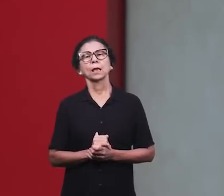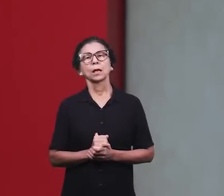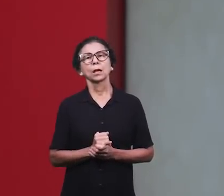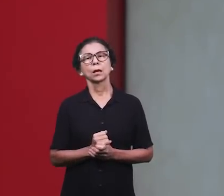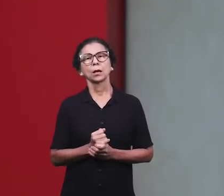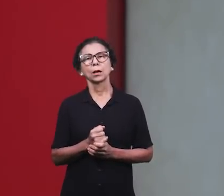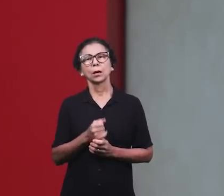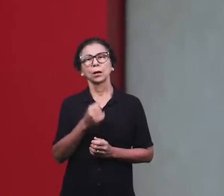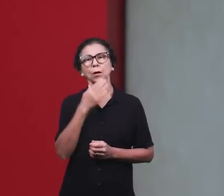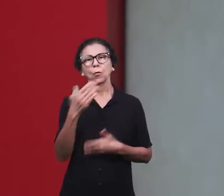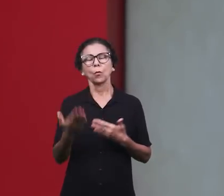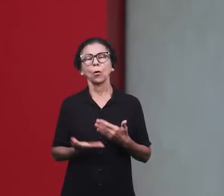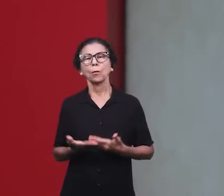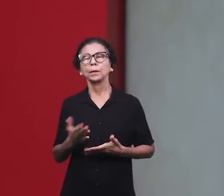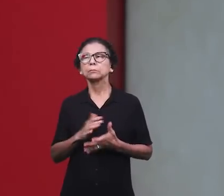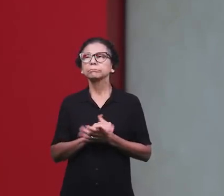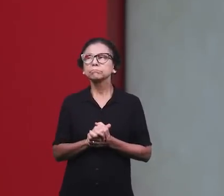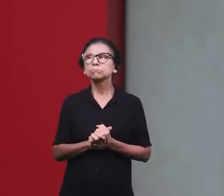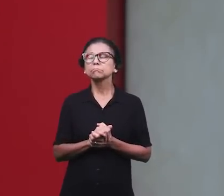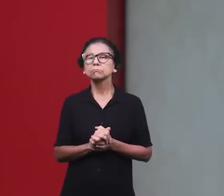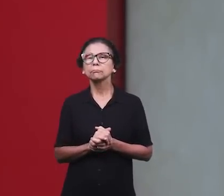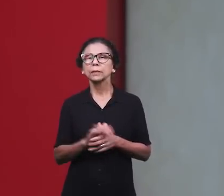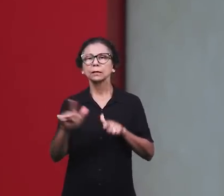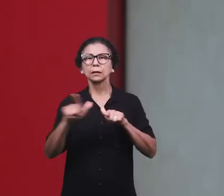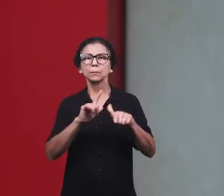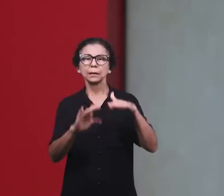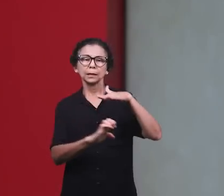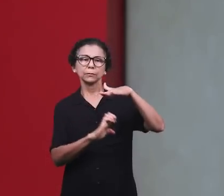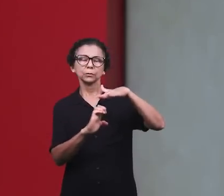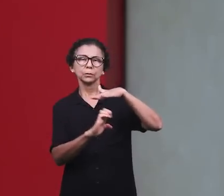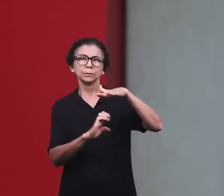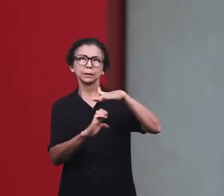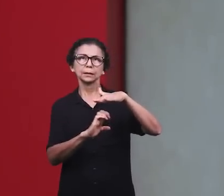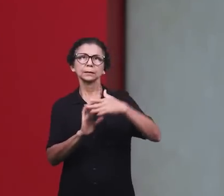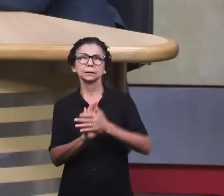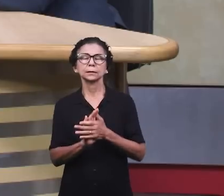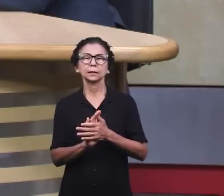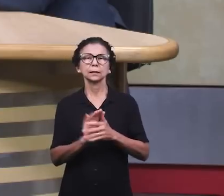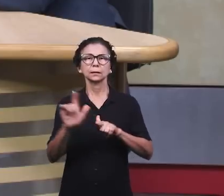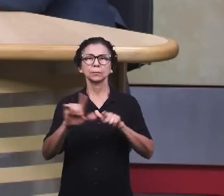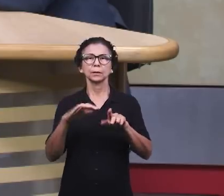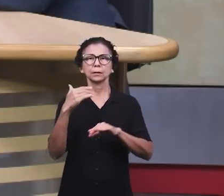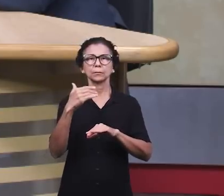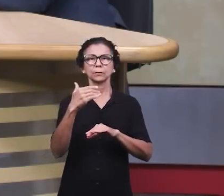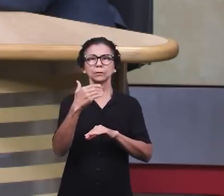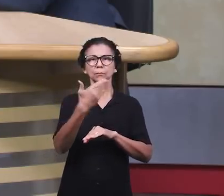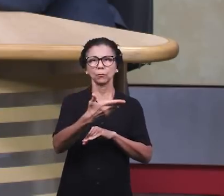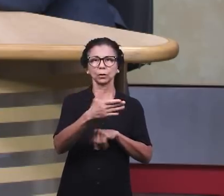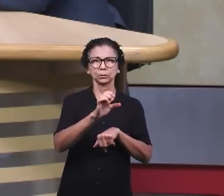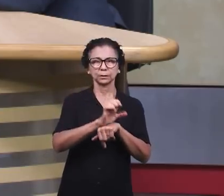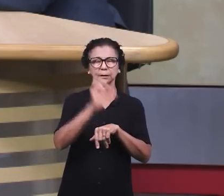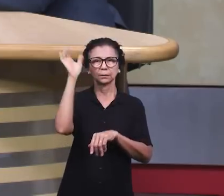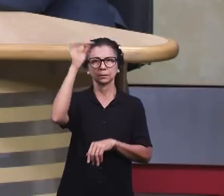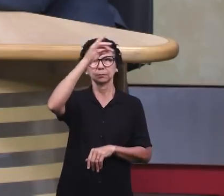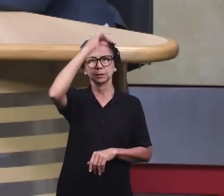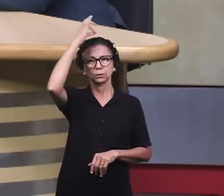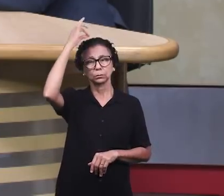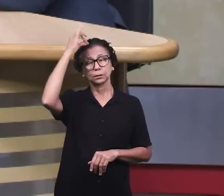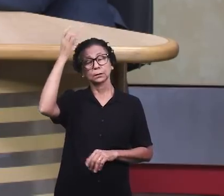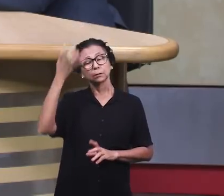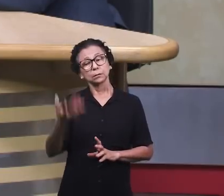ele seria demitido. Ele morava fora daqui do Espírito Santo. Morava fora. E veio a um